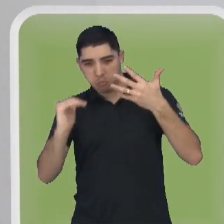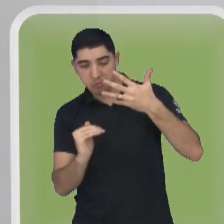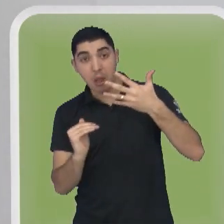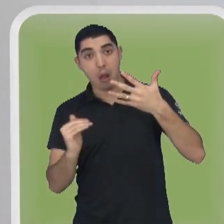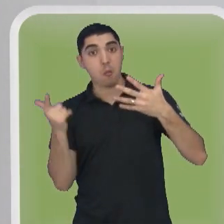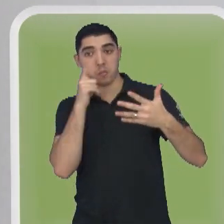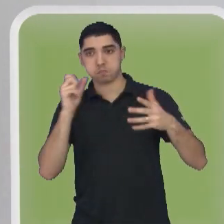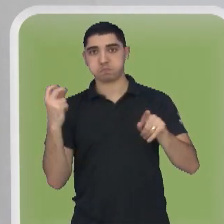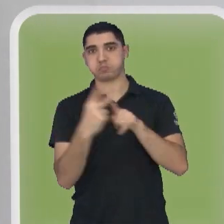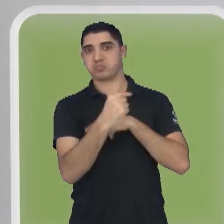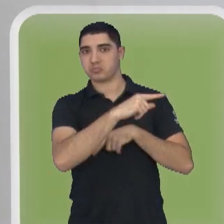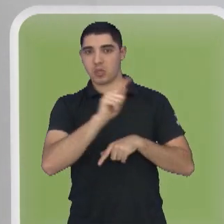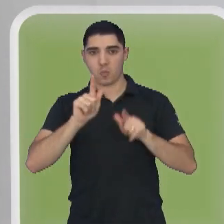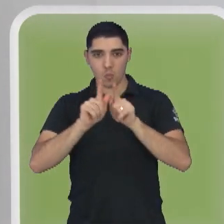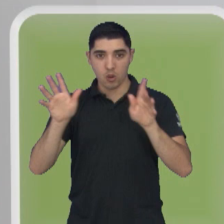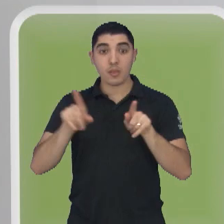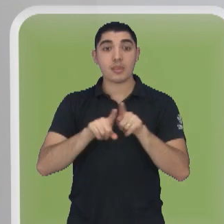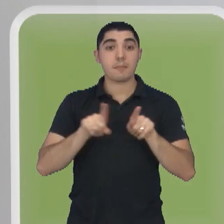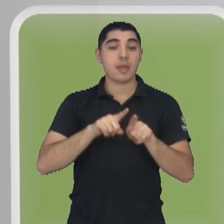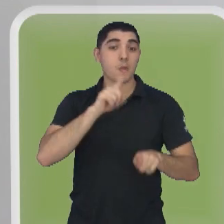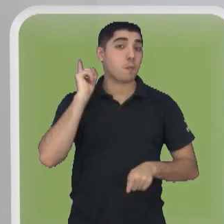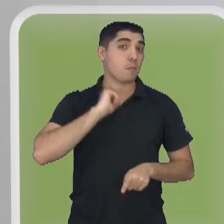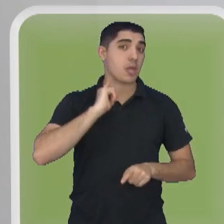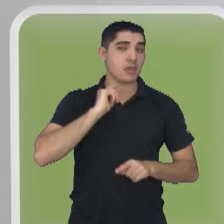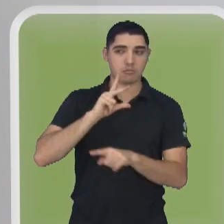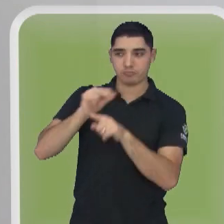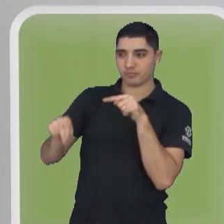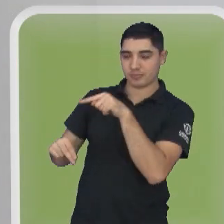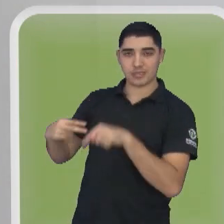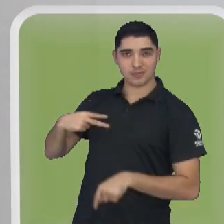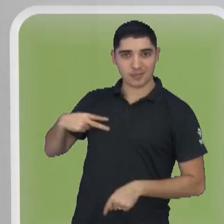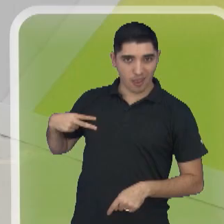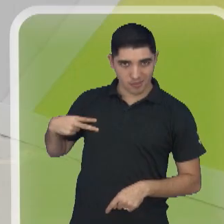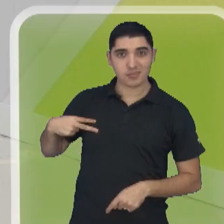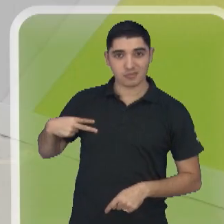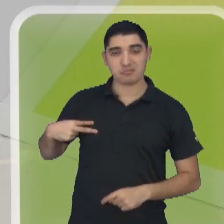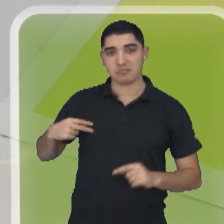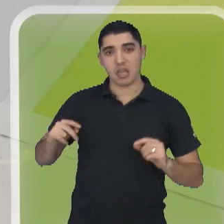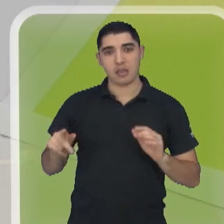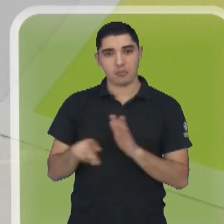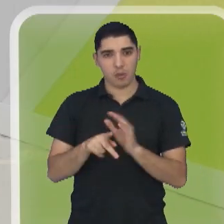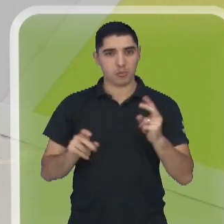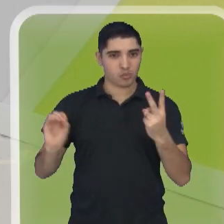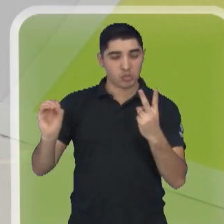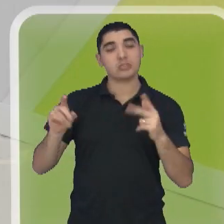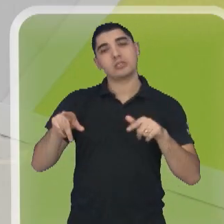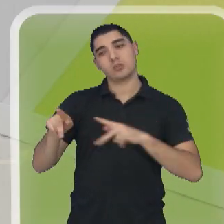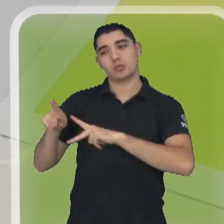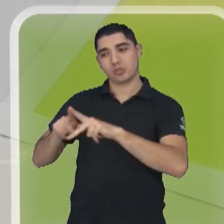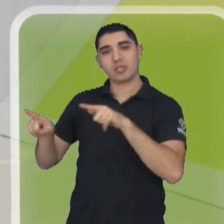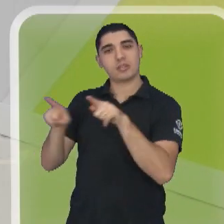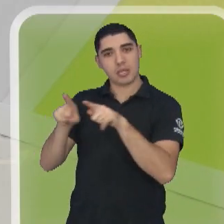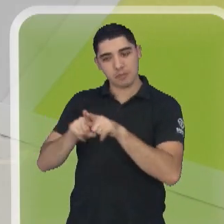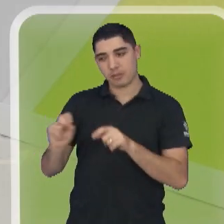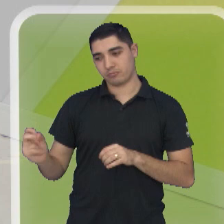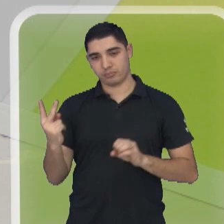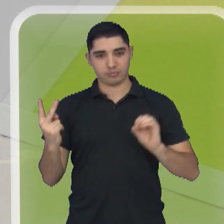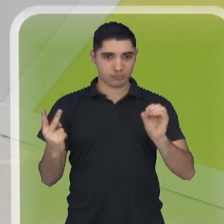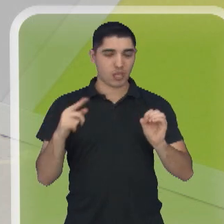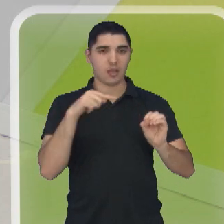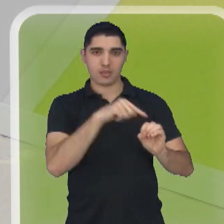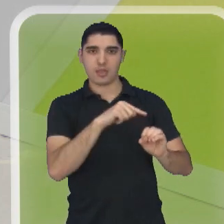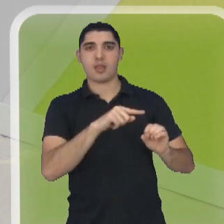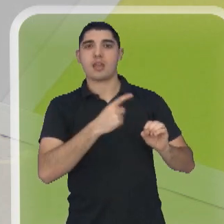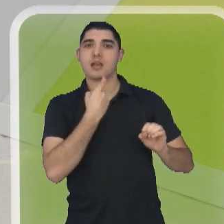terceiro colocado, venceu o SESI por 2-0 também. Todo mundo fez 2-0. E o São José, o Farmacon de Vôlei São José, 2-0